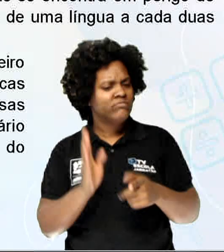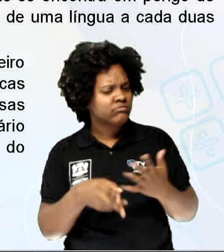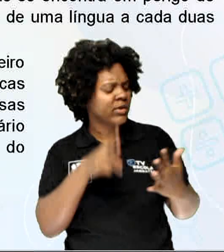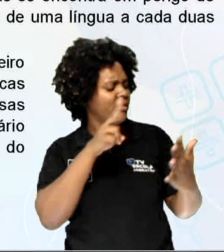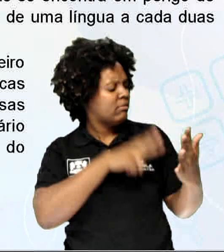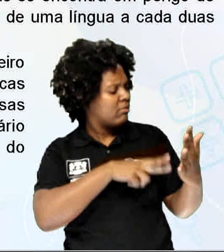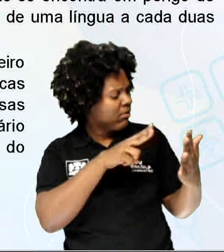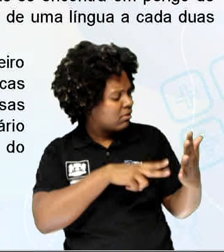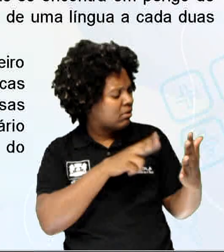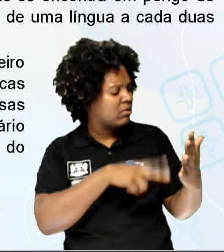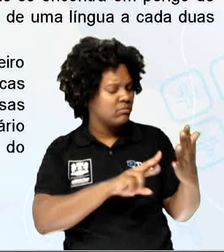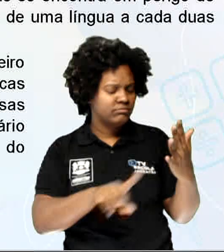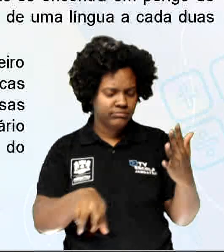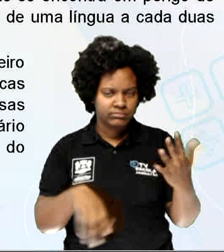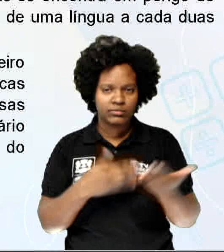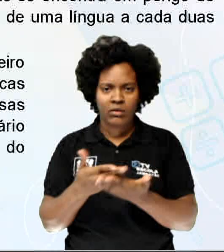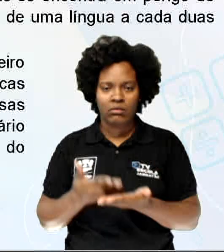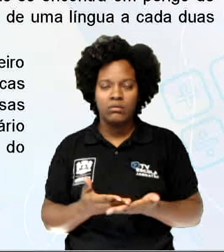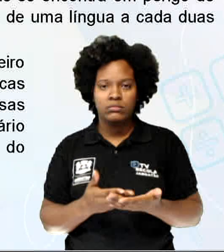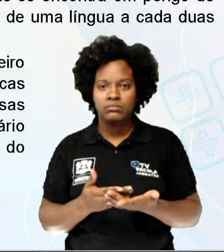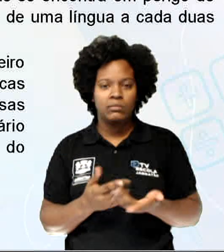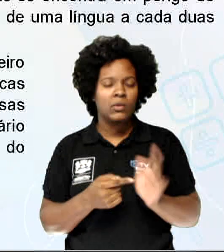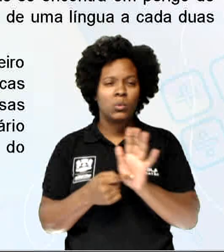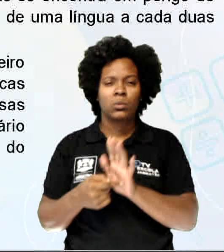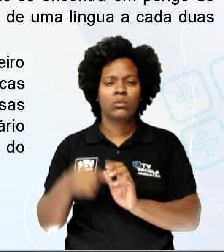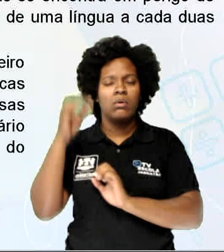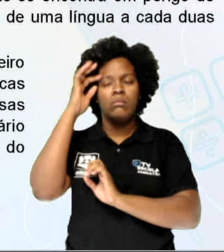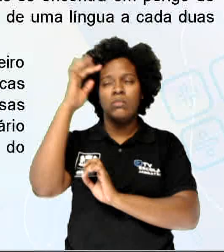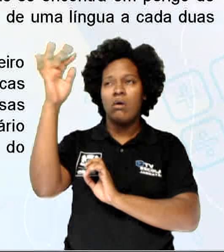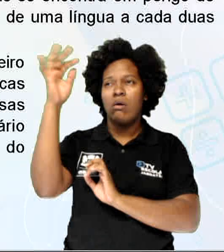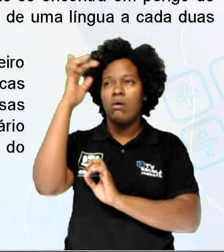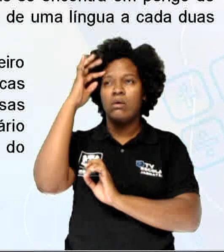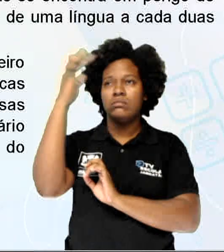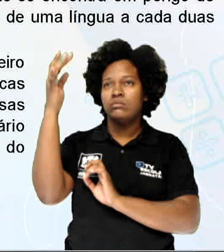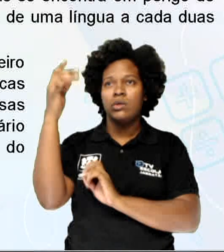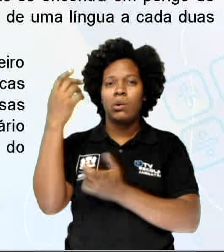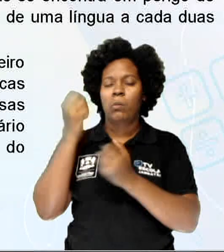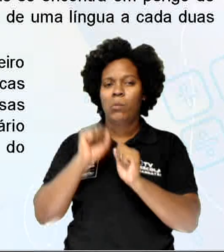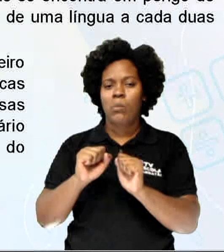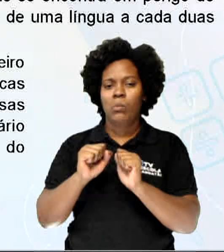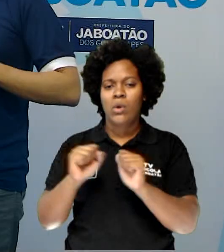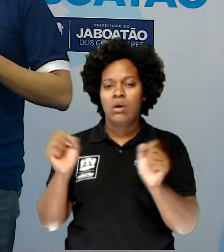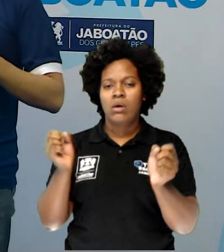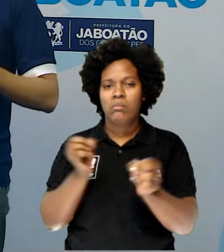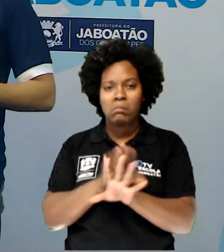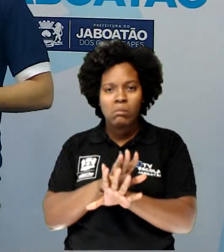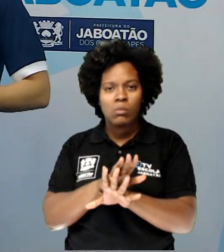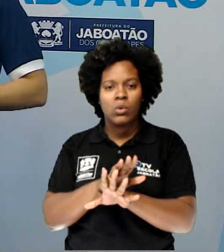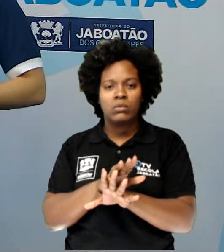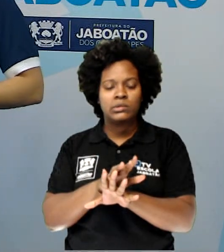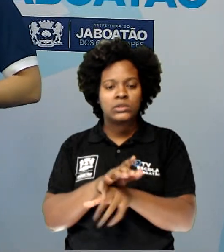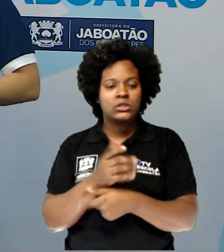momento de aula. Ele vai trazer para a gente uma reflexão sobre a possível morte de algumas